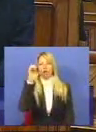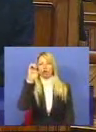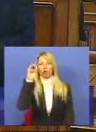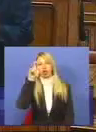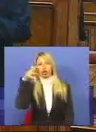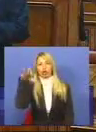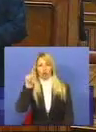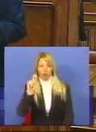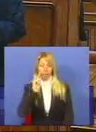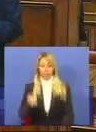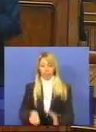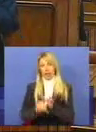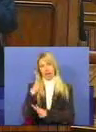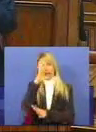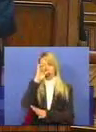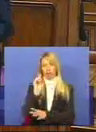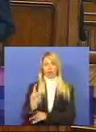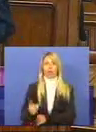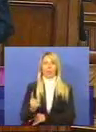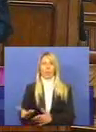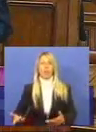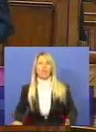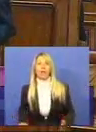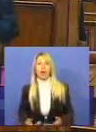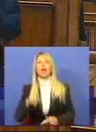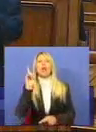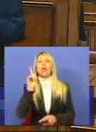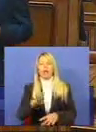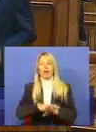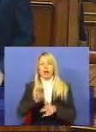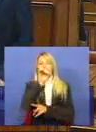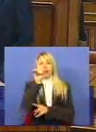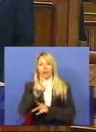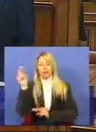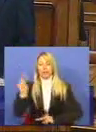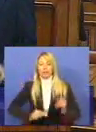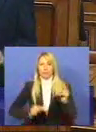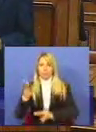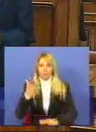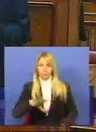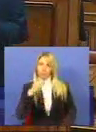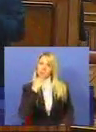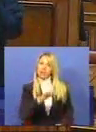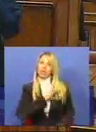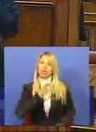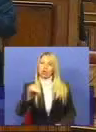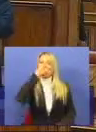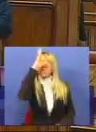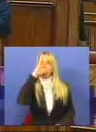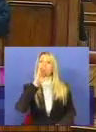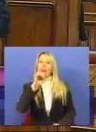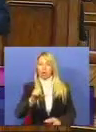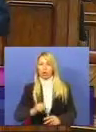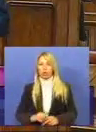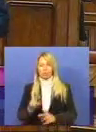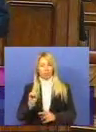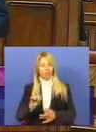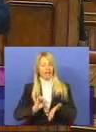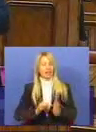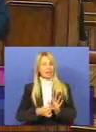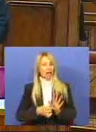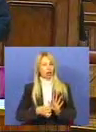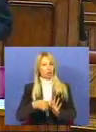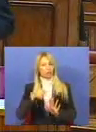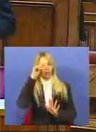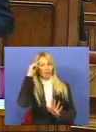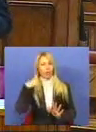Governo. E é, aliás, a respeito de questões financeiras que eu lhe quero dizer, Sr. Primeiro-Ministro, que no teste da dificuldade,